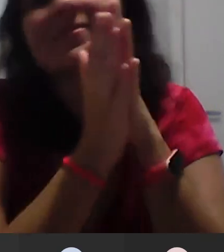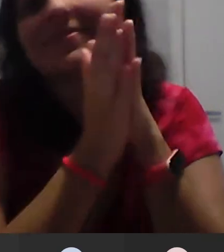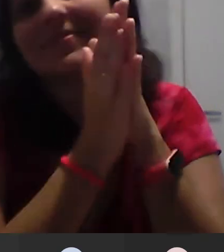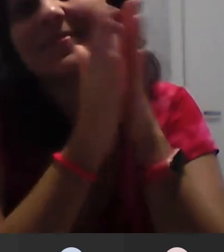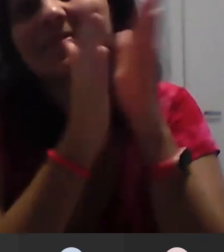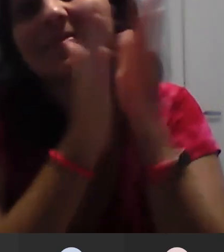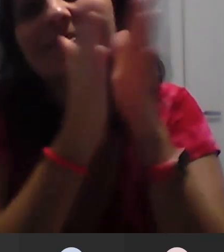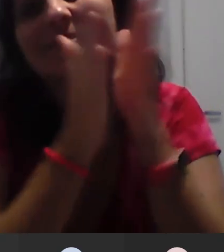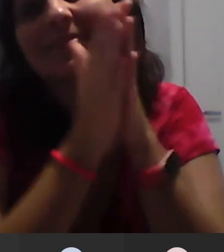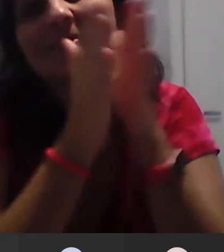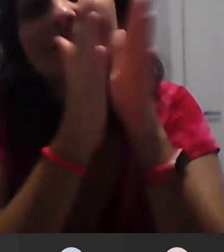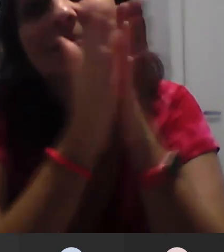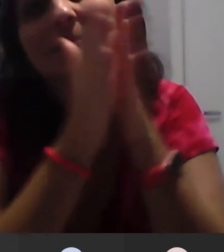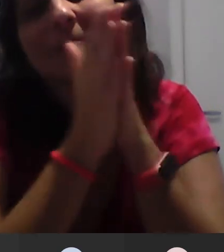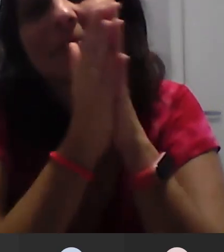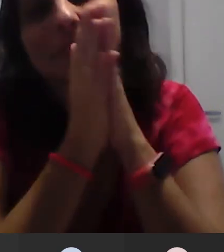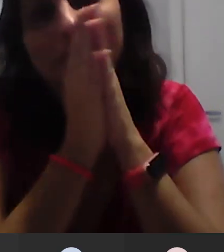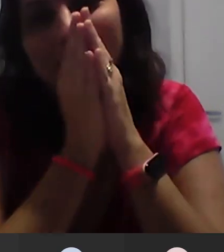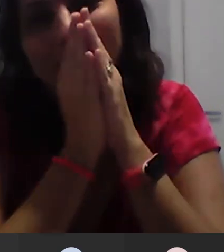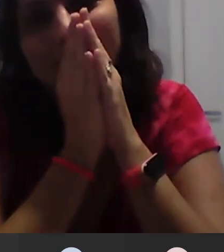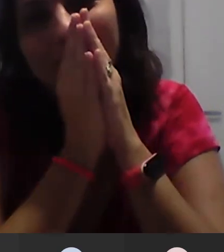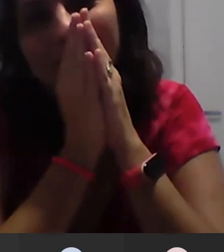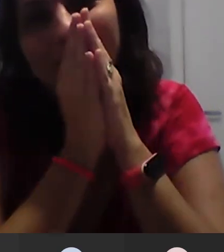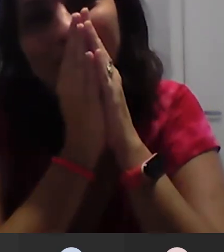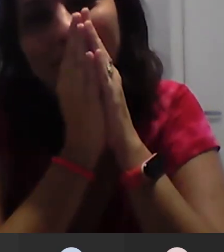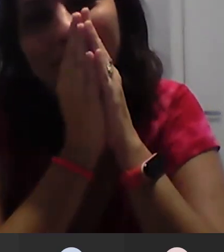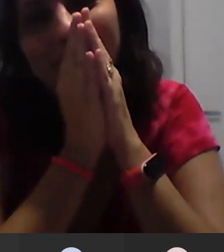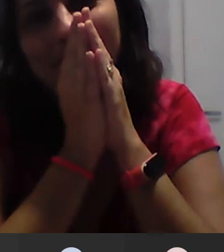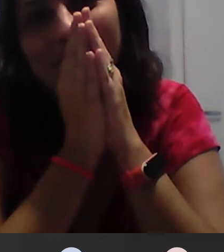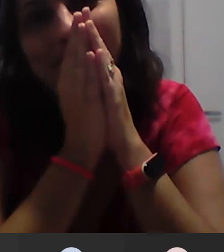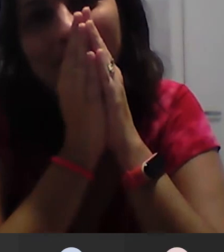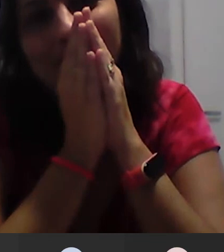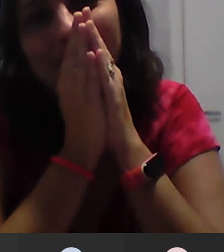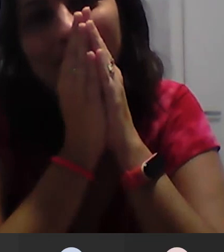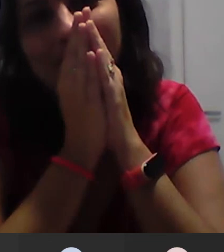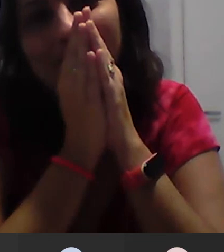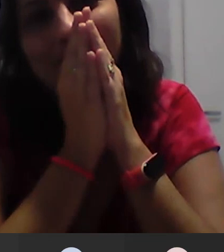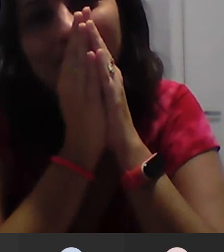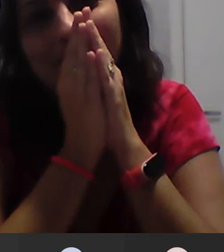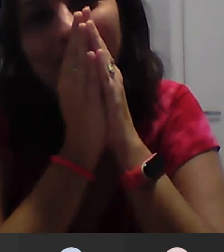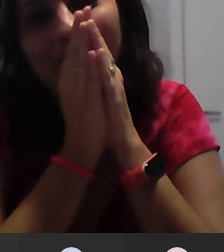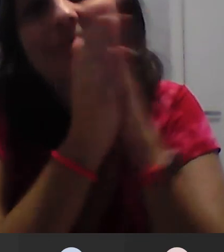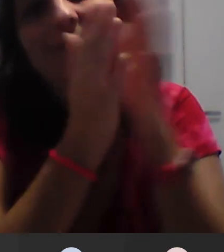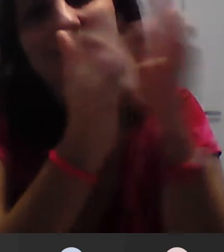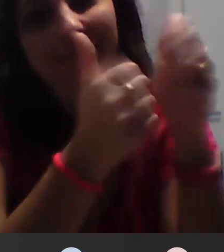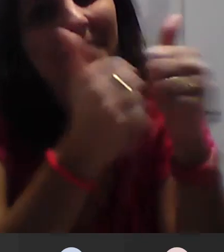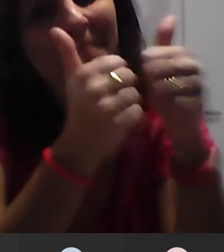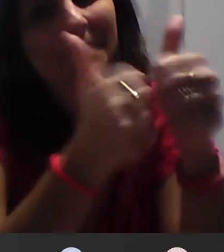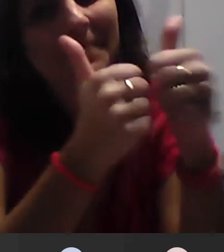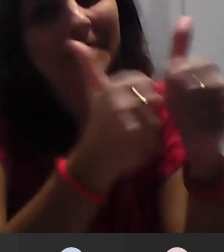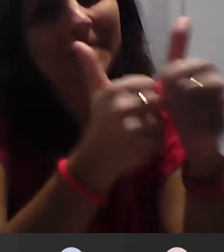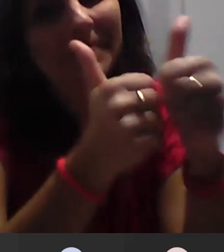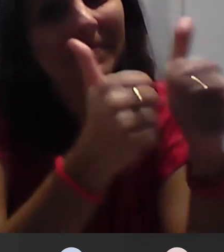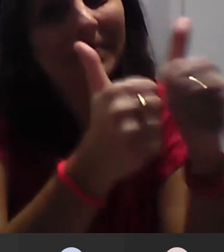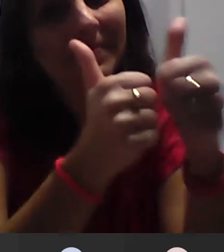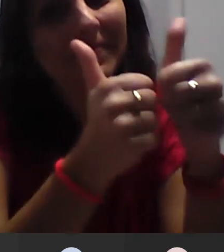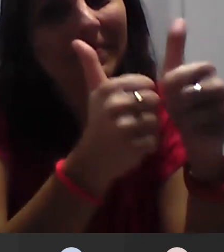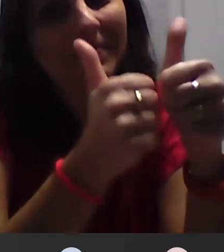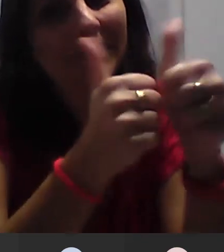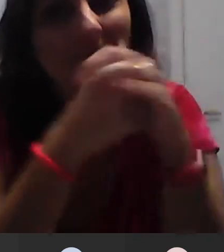nos lanches, né? Porque não vou deixar de participar daqueles lanchinhos maravilhosos da nutrição, com